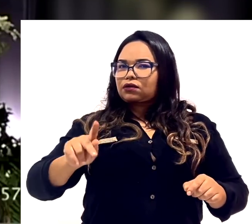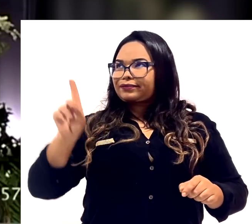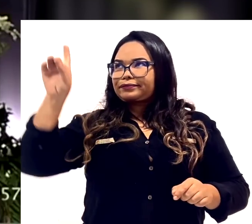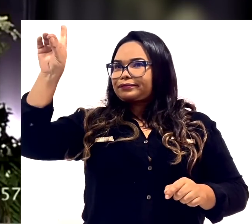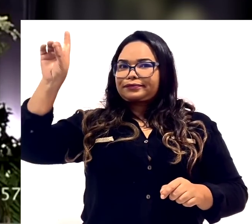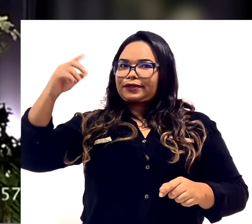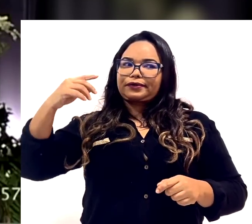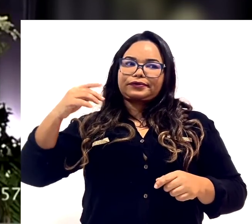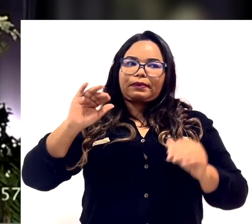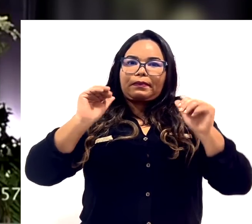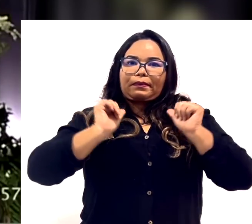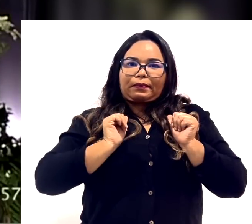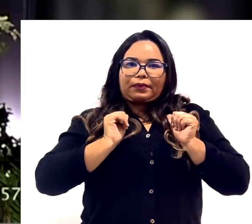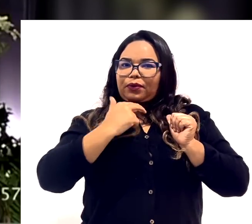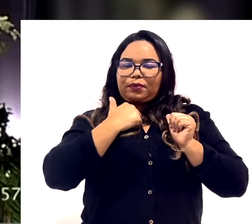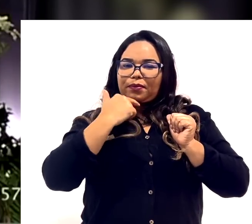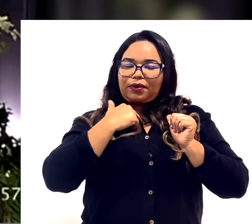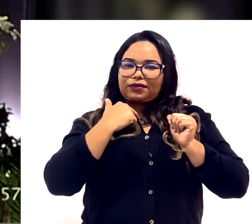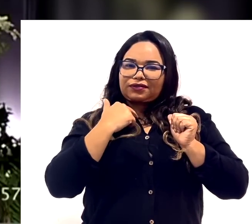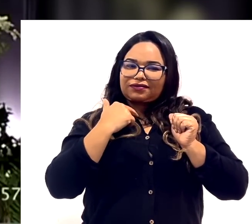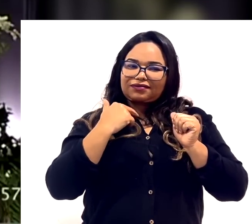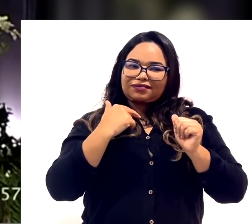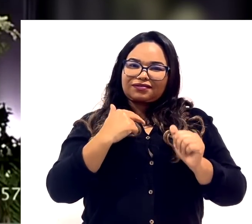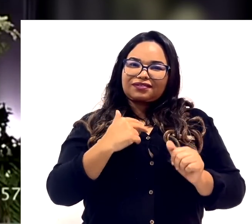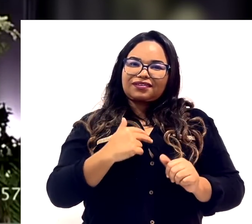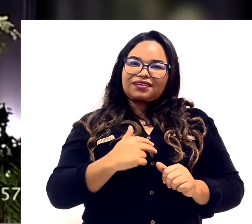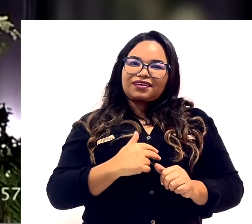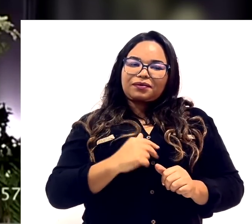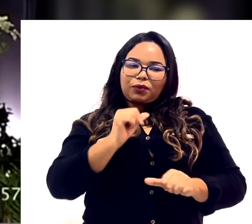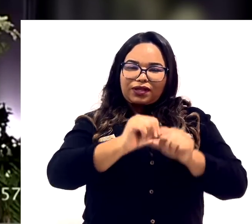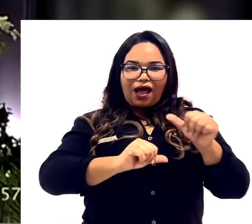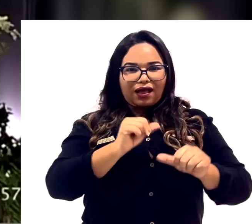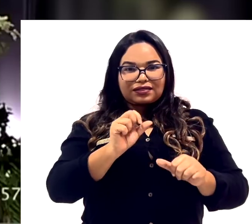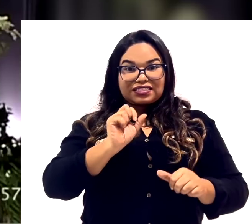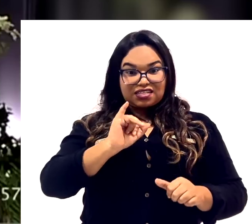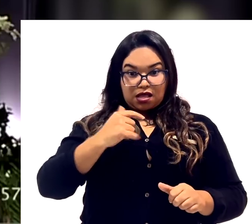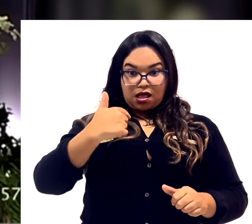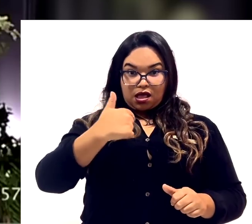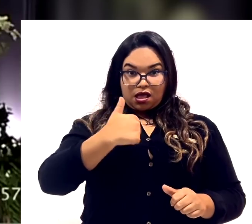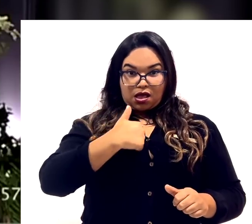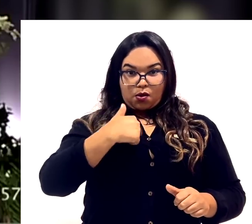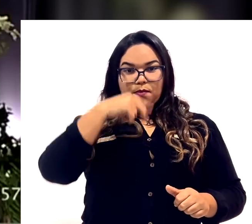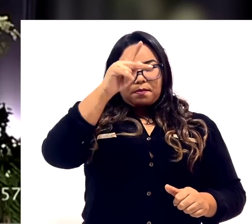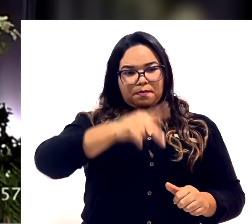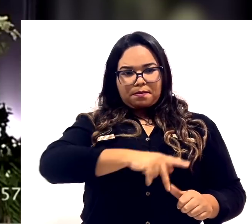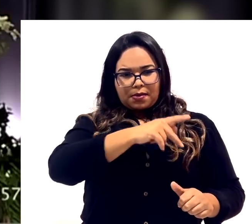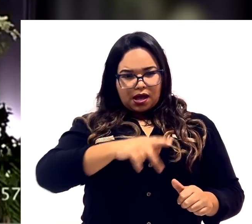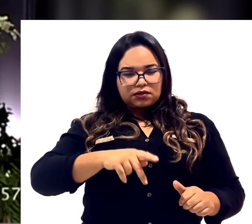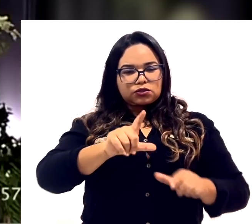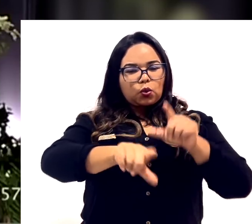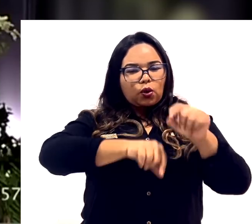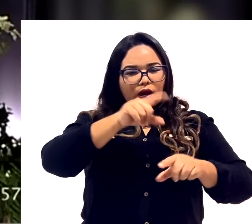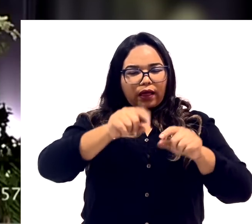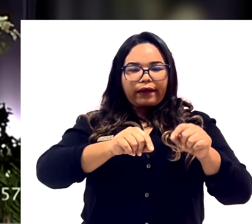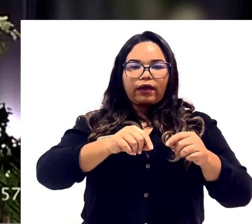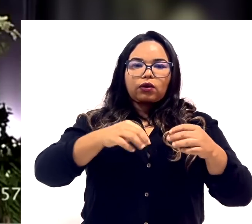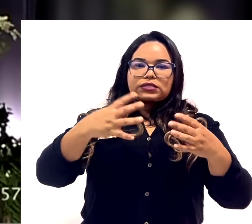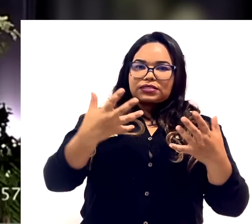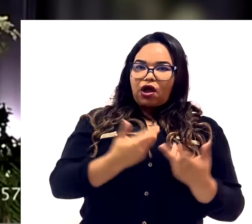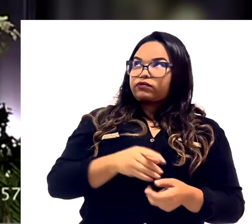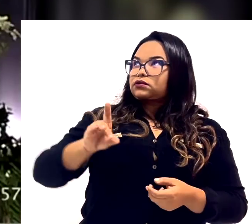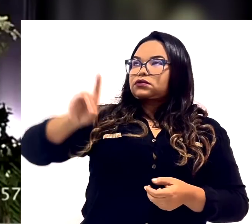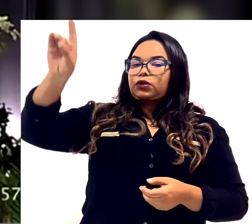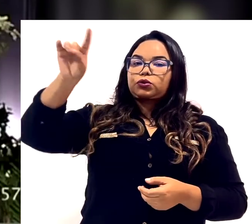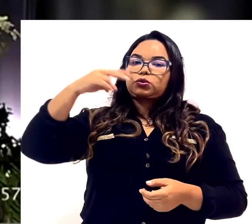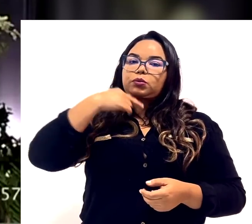E se eles dizem que não, Deus não pode dizer que sim. Portanto, quem é mais poderoso? Eles são. Será que isso é